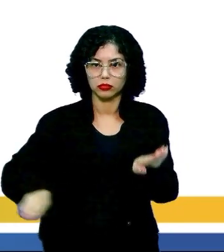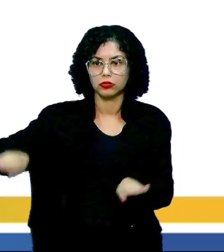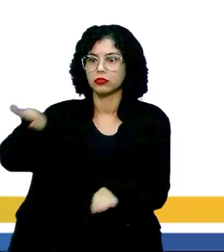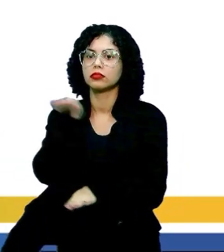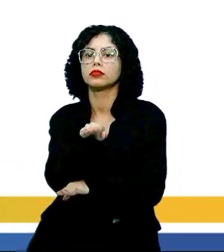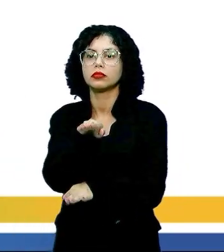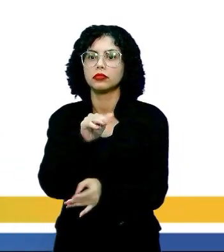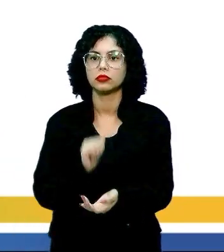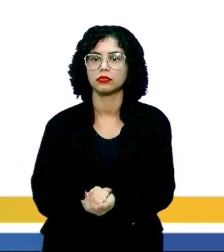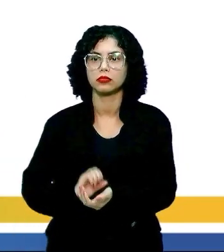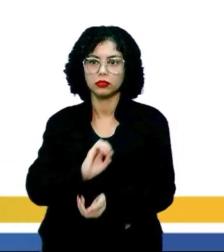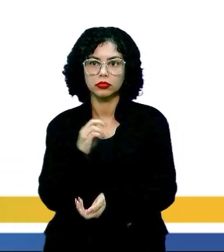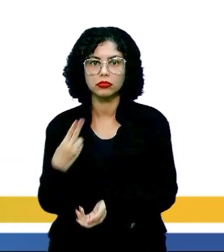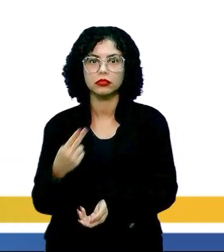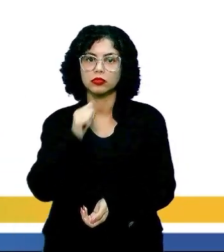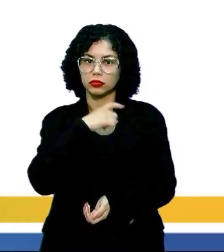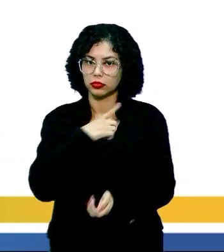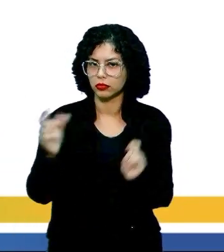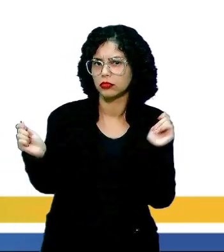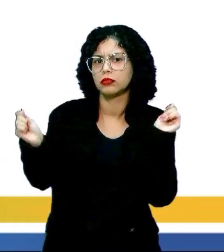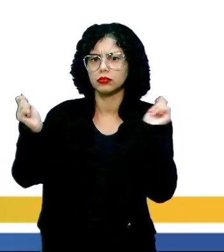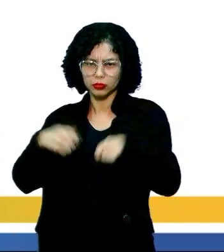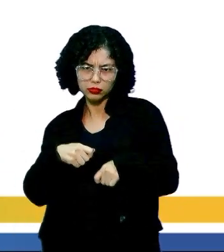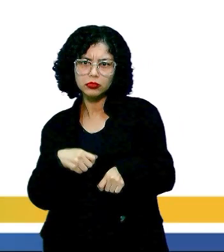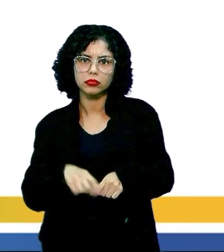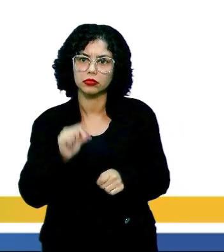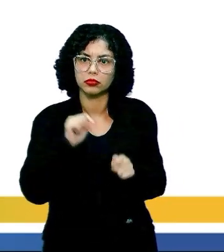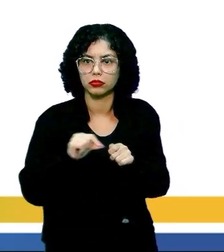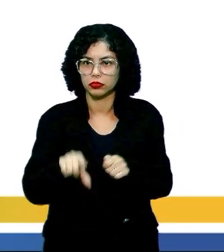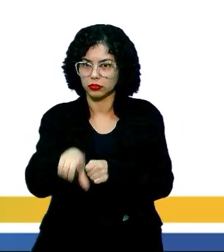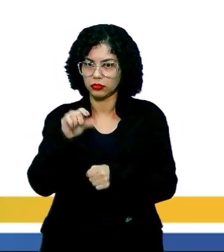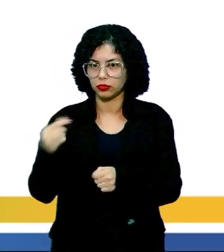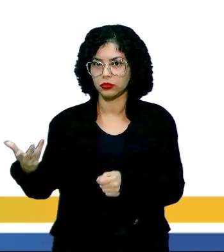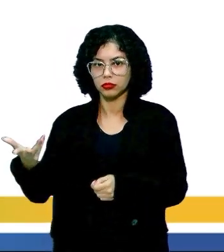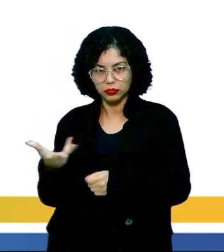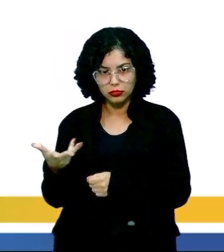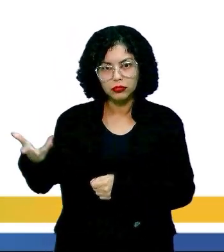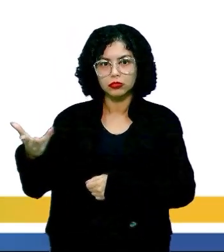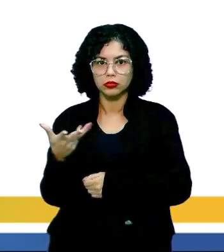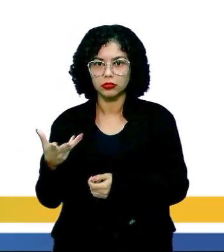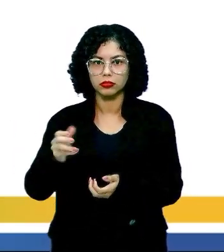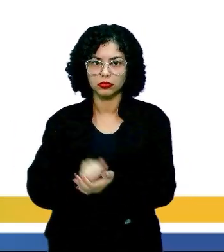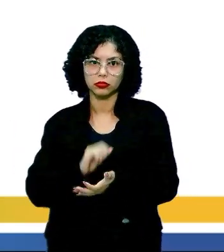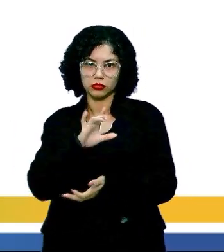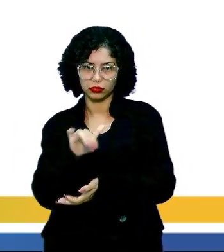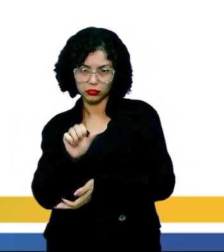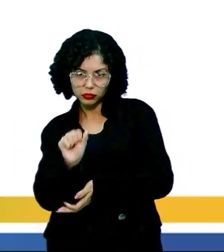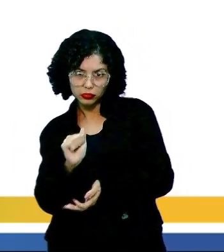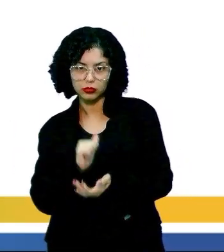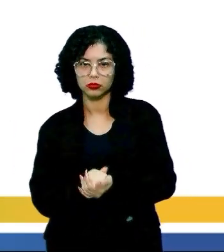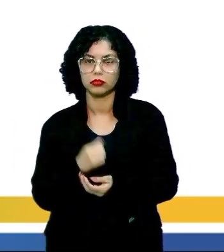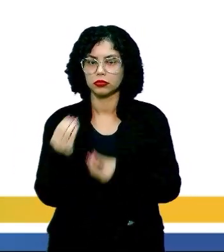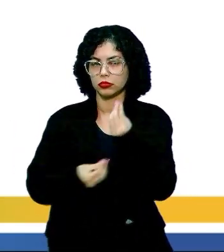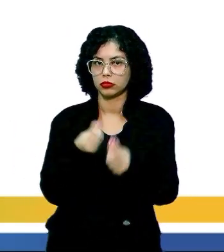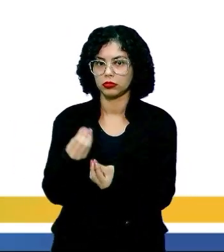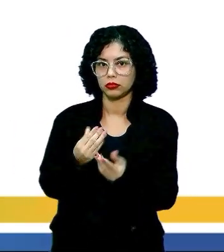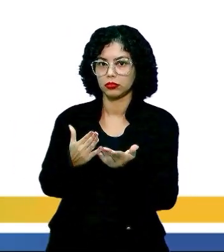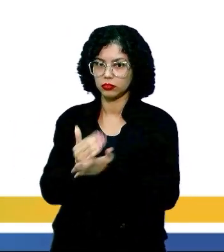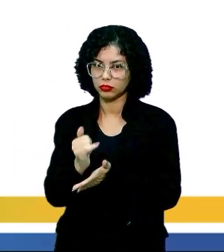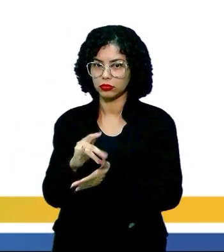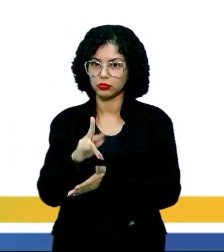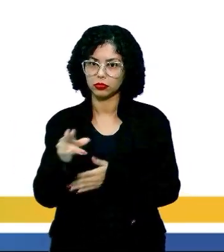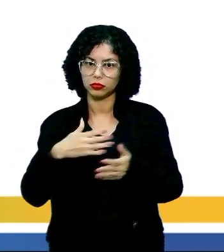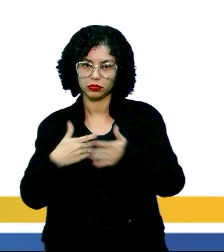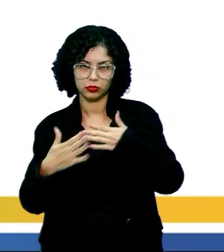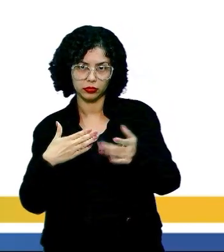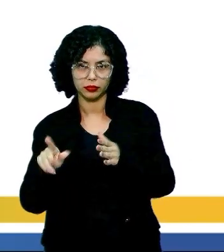vontade própria soberania Ou seja é ter a possibilidade de fazer escolhas com embasamento coeso de